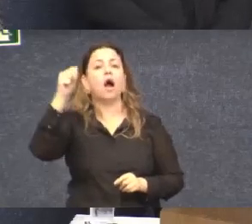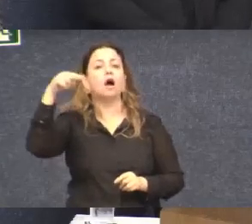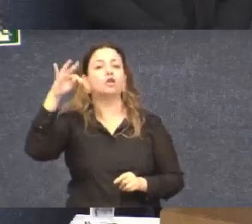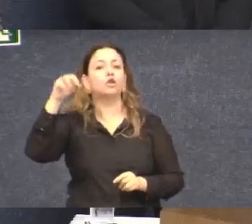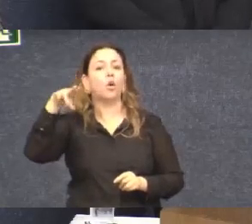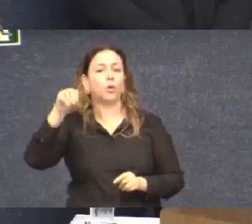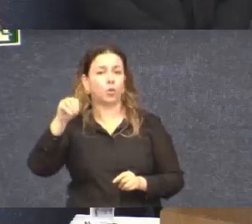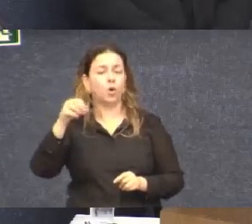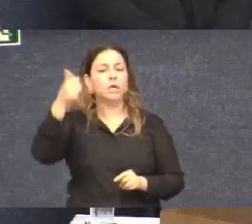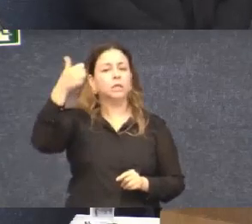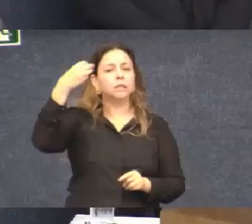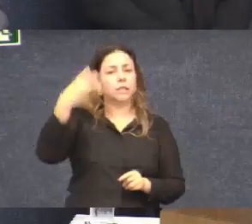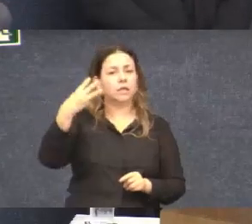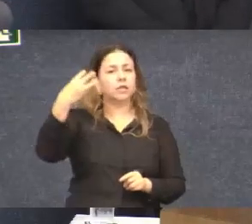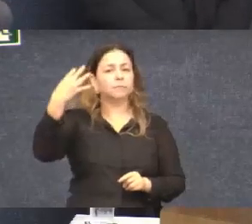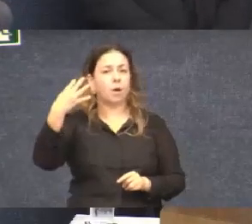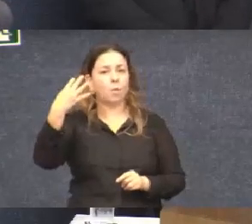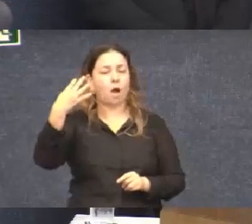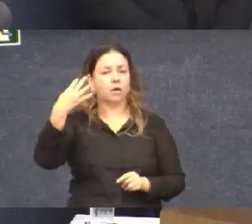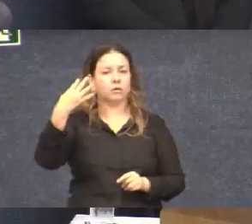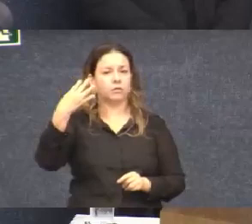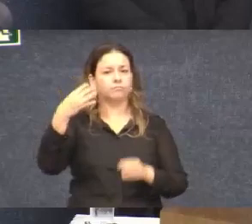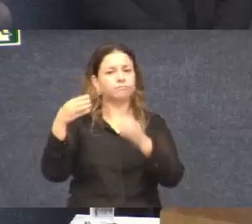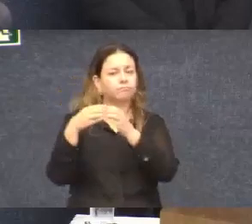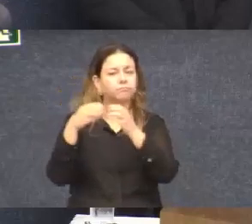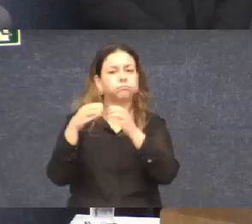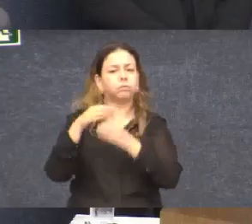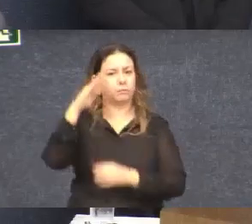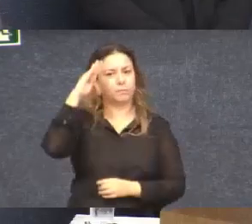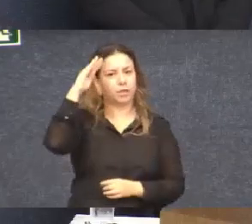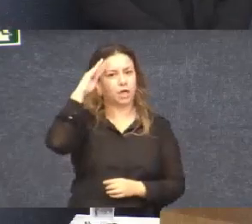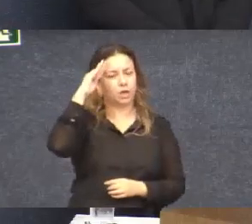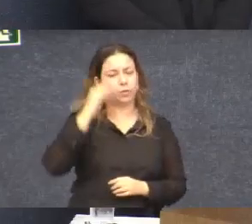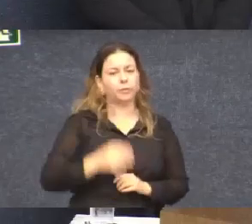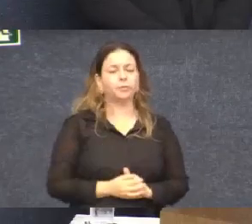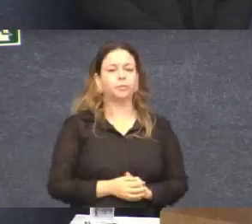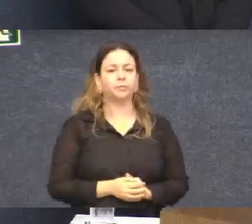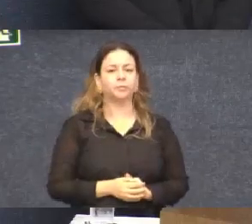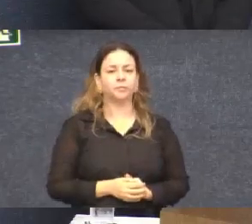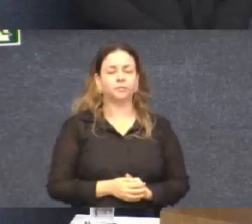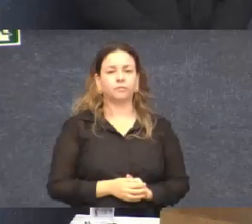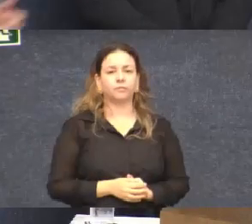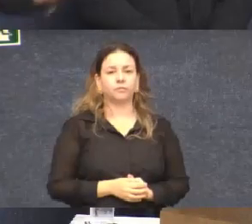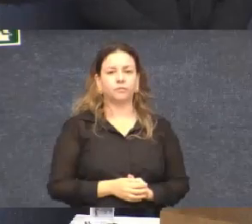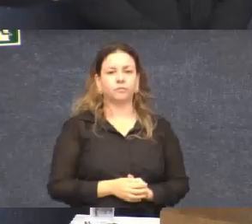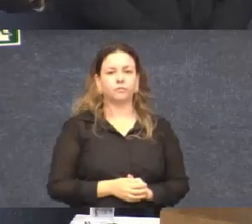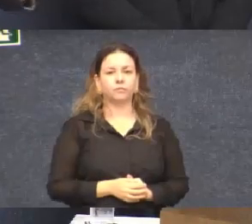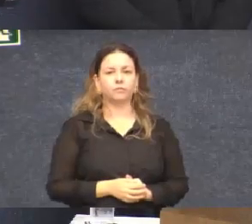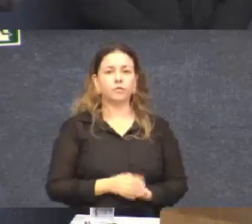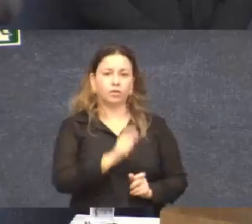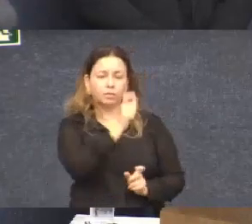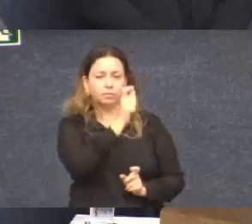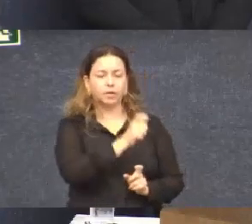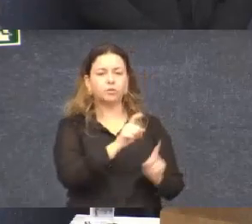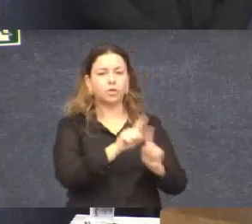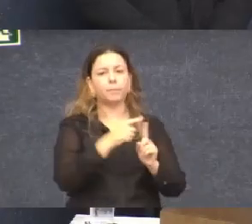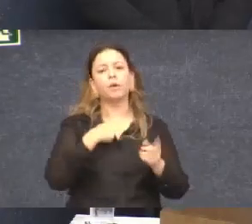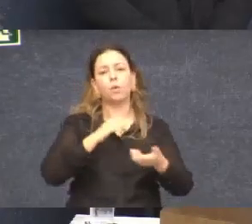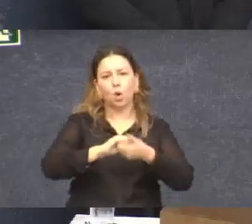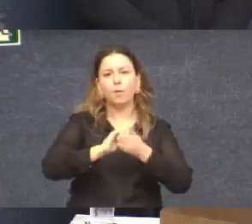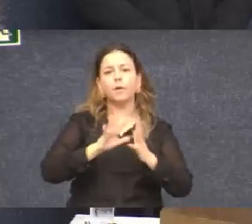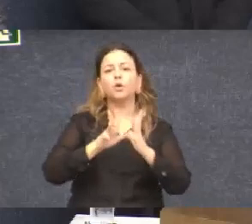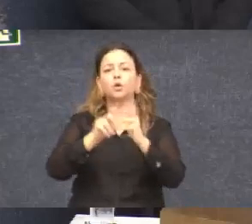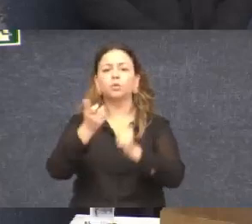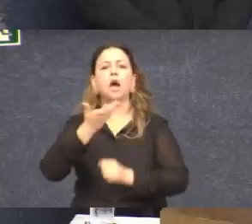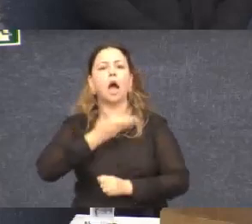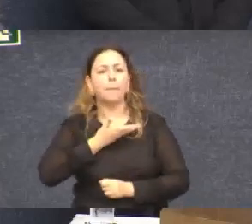Jorge, da 34ª Companhia, do 34º Batalhão, 21ª Companhia, e na pessoa dele cumprimento todos os amigos